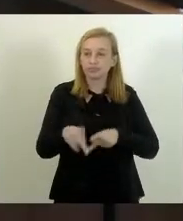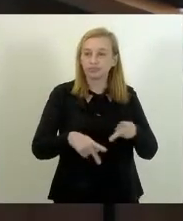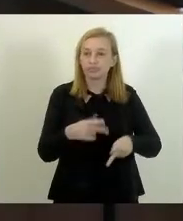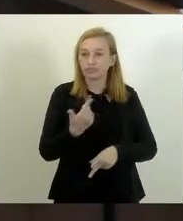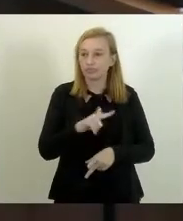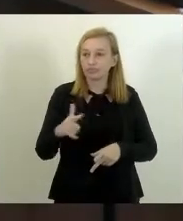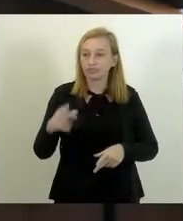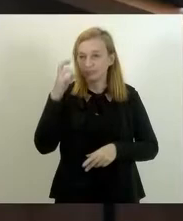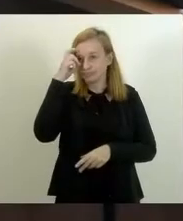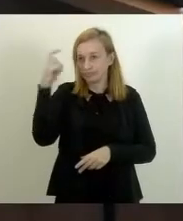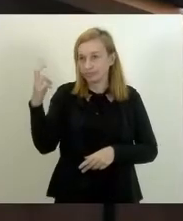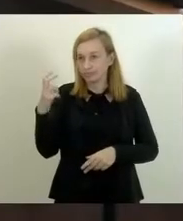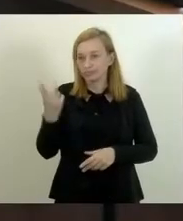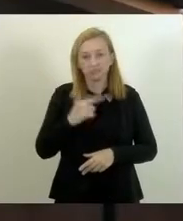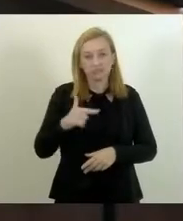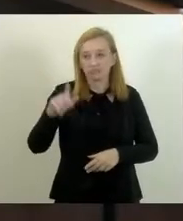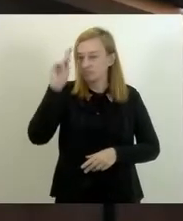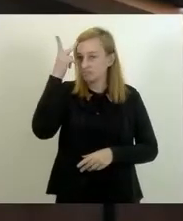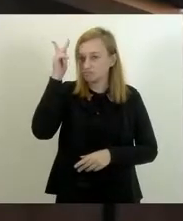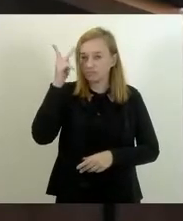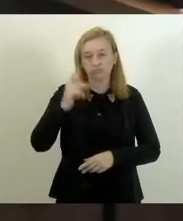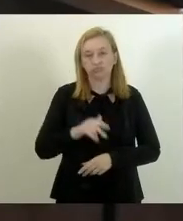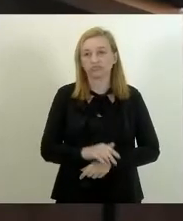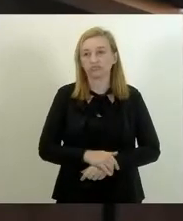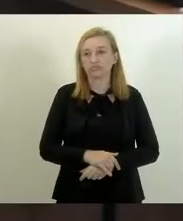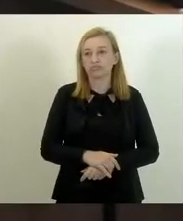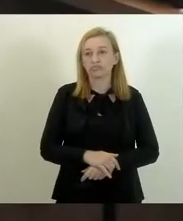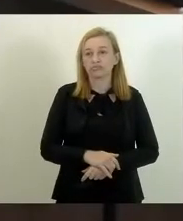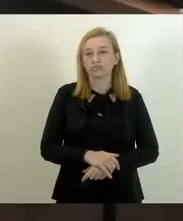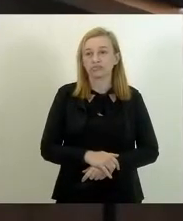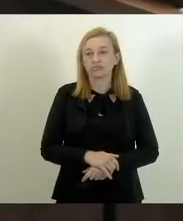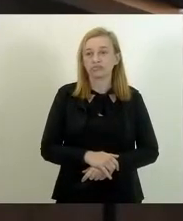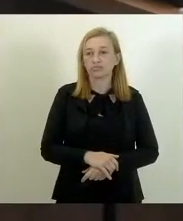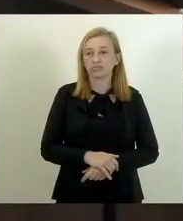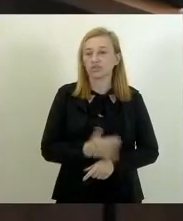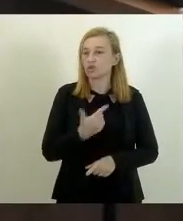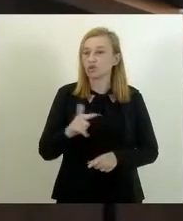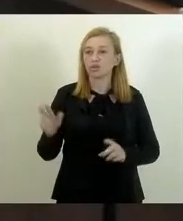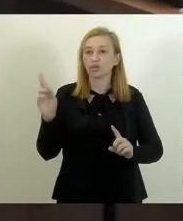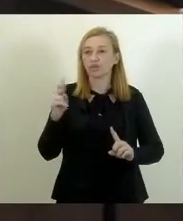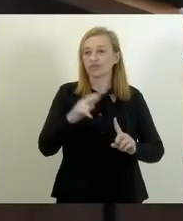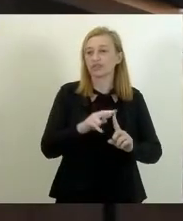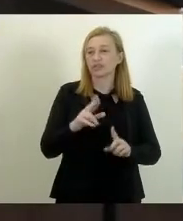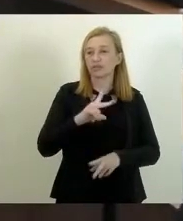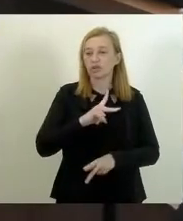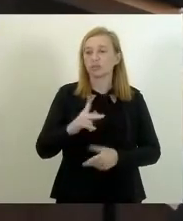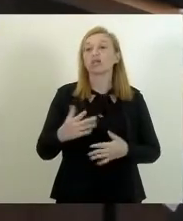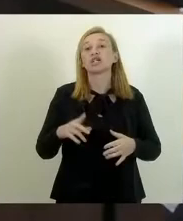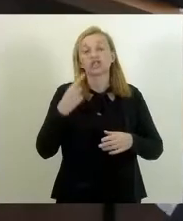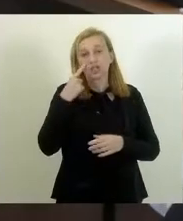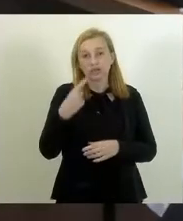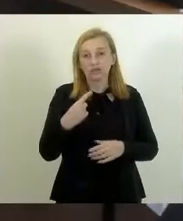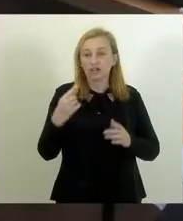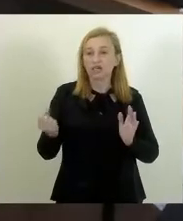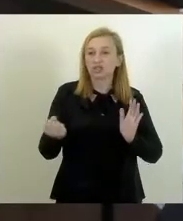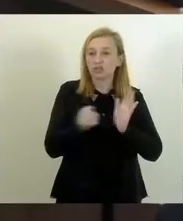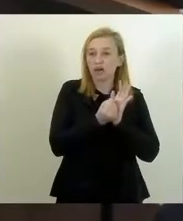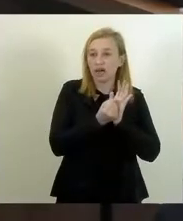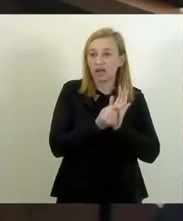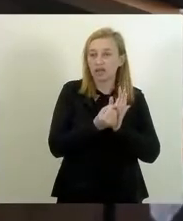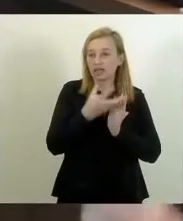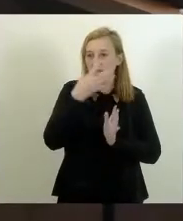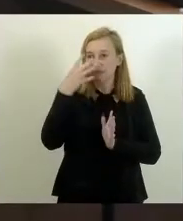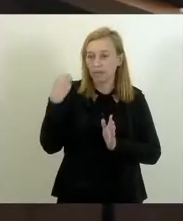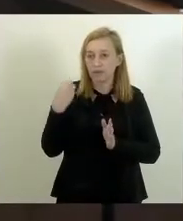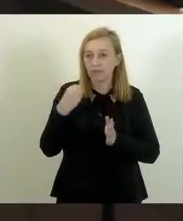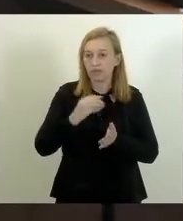raiz é um povo sem história, é um povo que não tem uma referência de si. E a gente vê as marcas desse apagamento